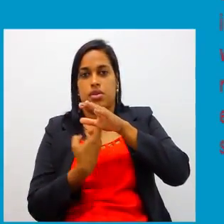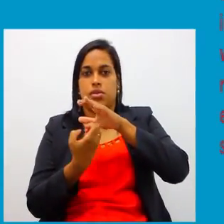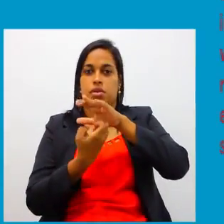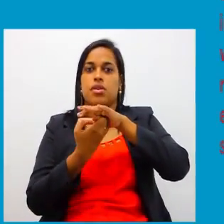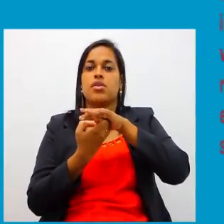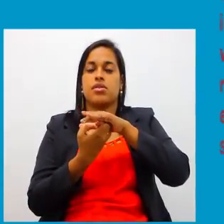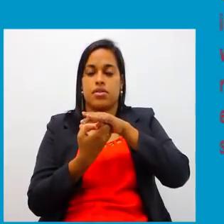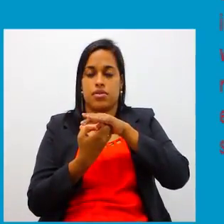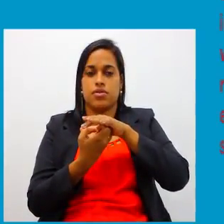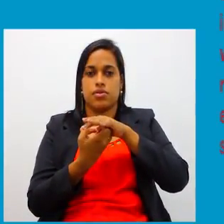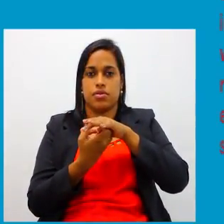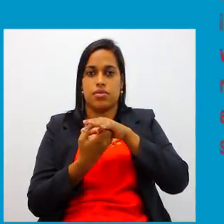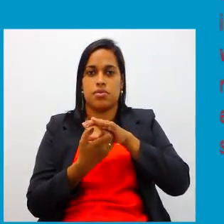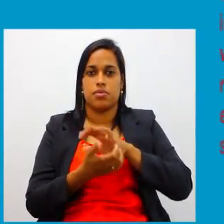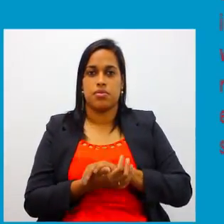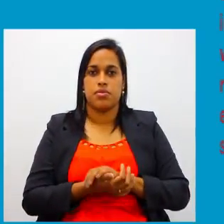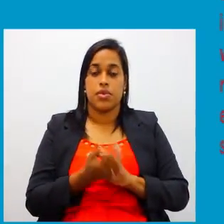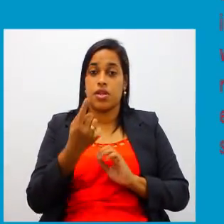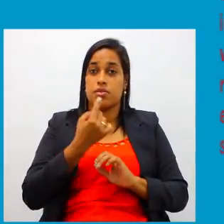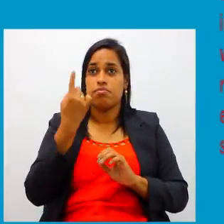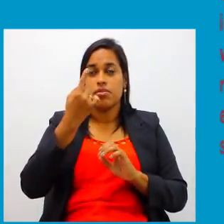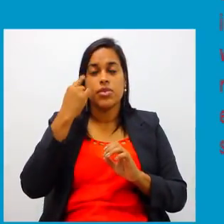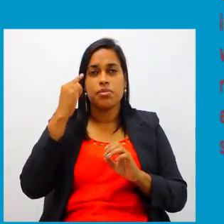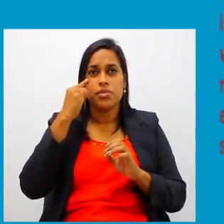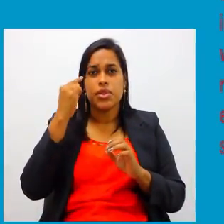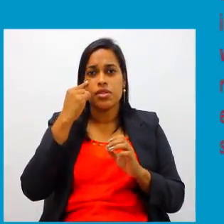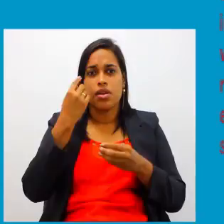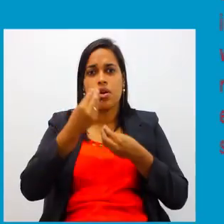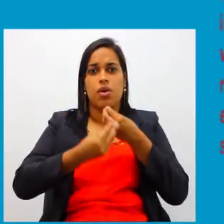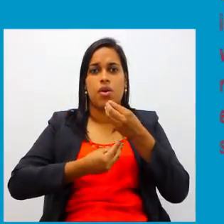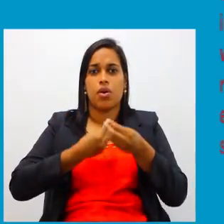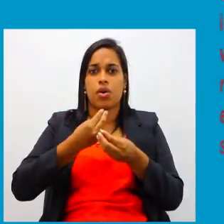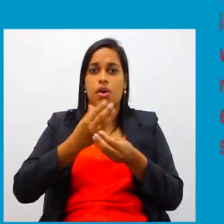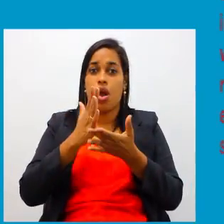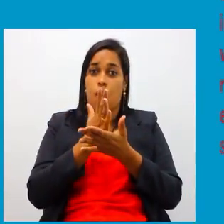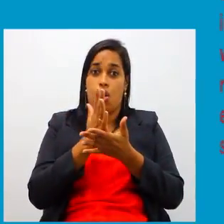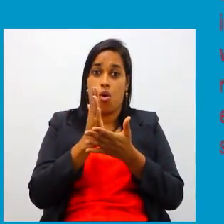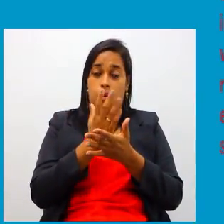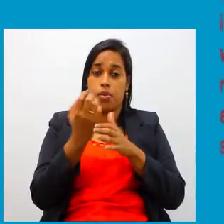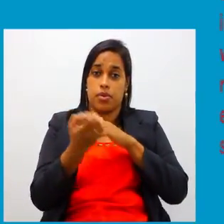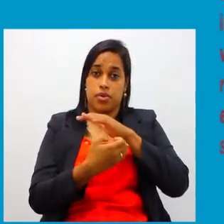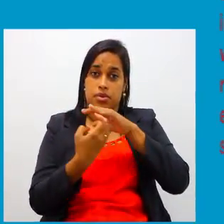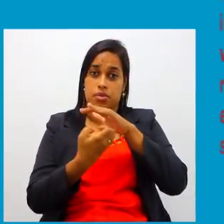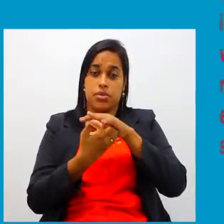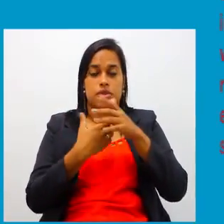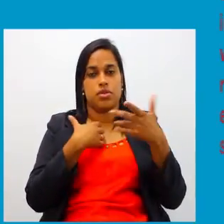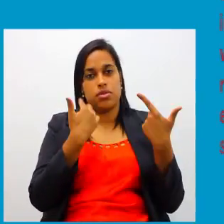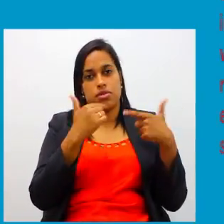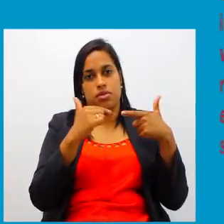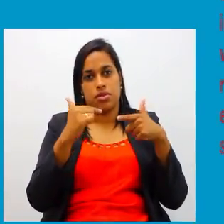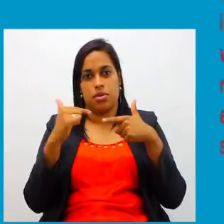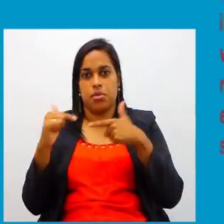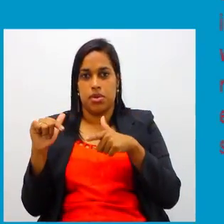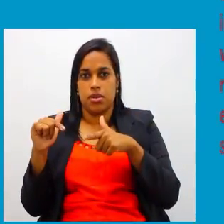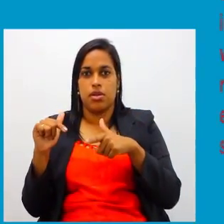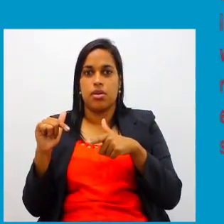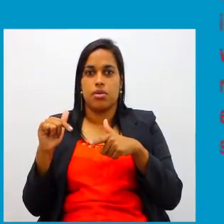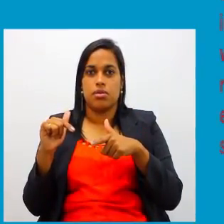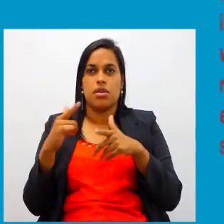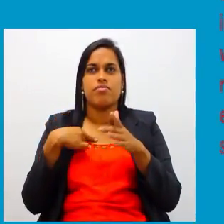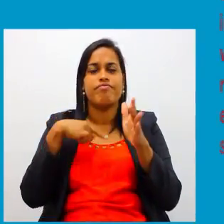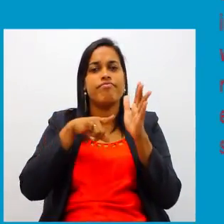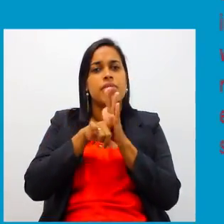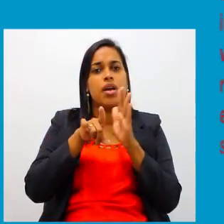importante instrumento de comunicação das empresas. E a gente precisa começar a pensar, muitas empresas para as quais nós trabalhamos,